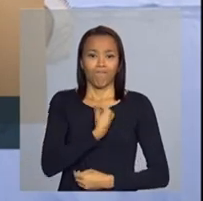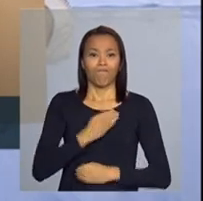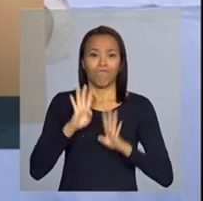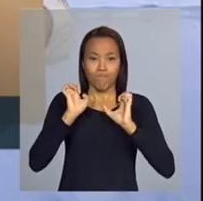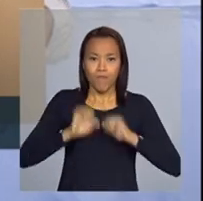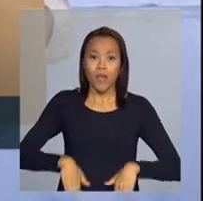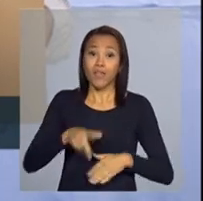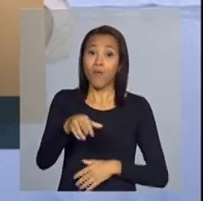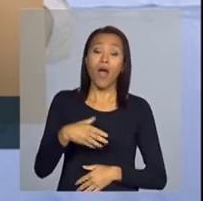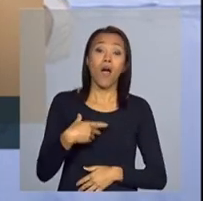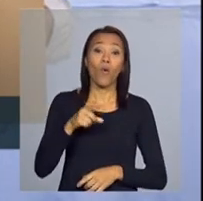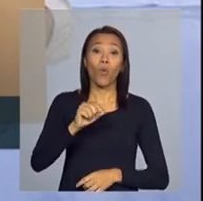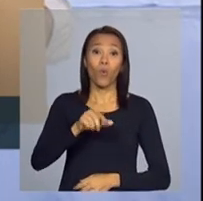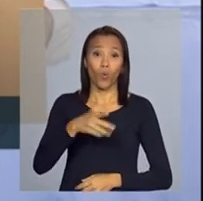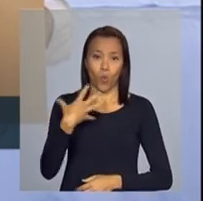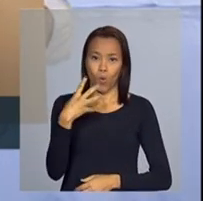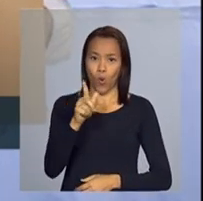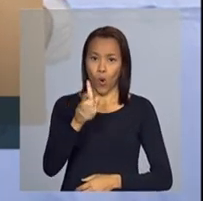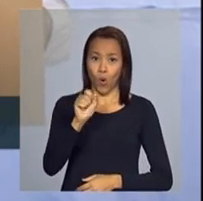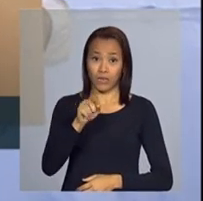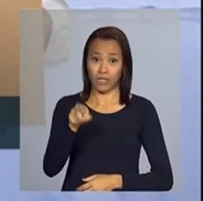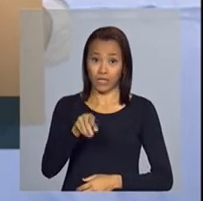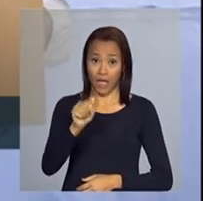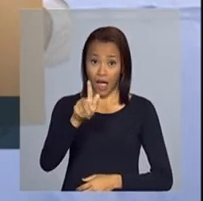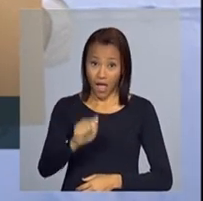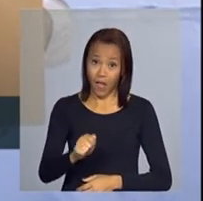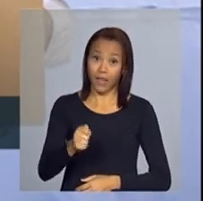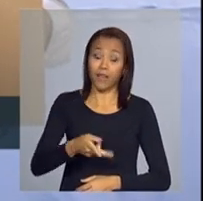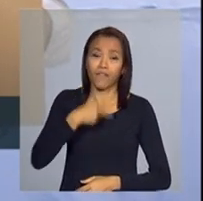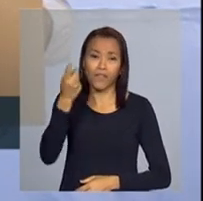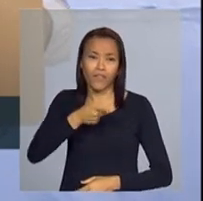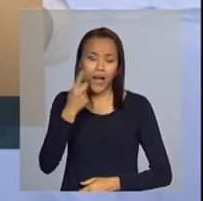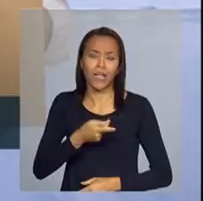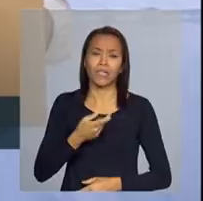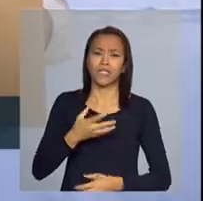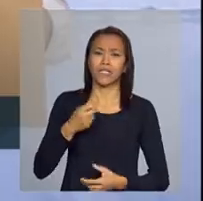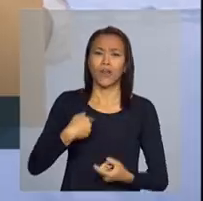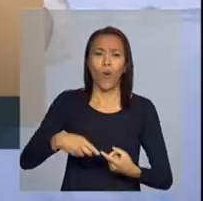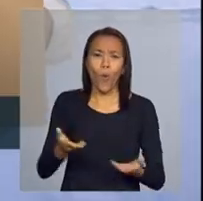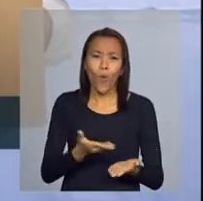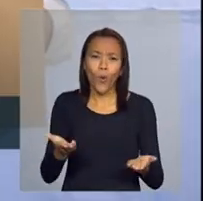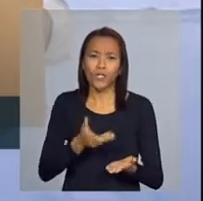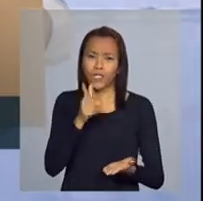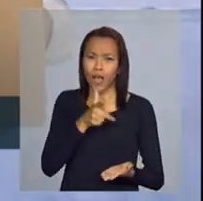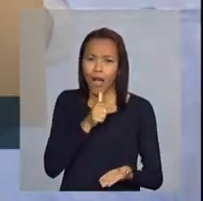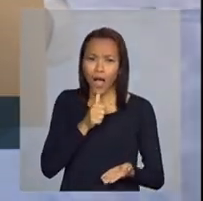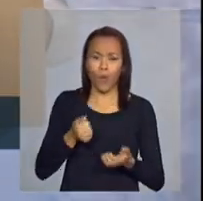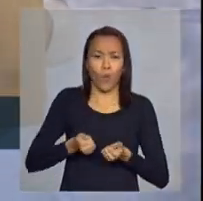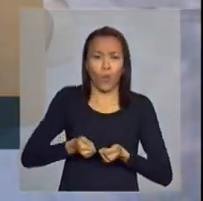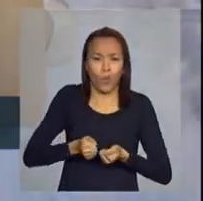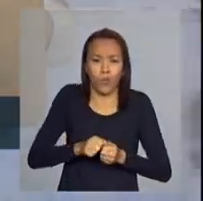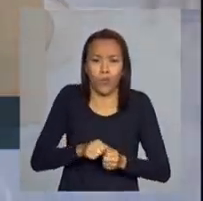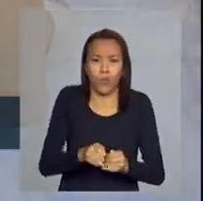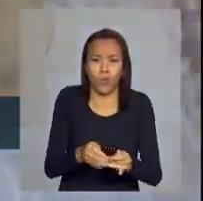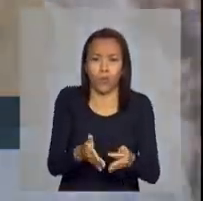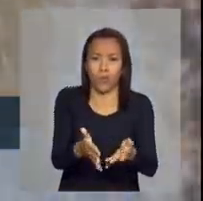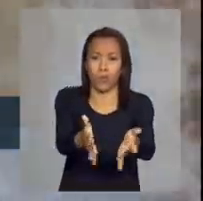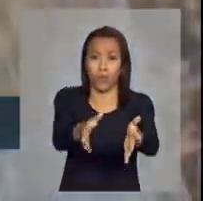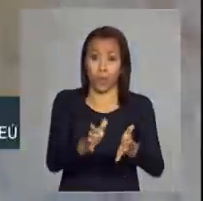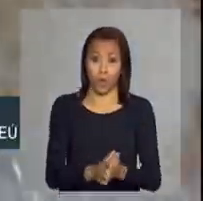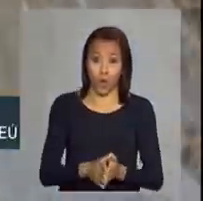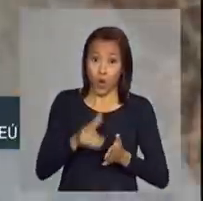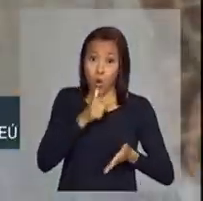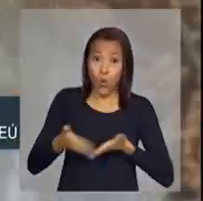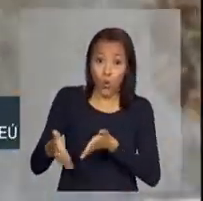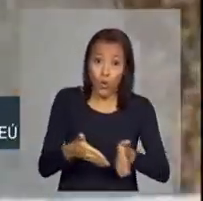cantou o velho Lua Luiz Gonzaga, o riacho do navio corre para o Pajeú, o rio Pajeú vai despejar